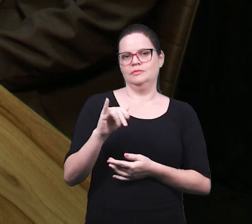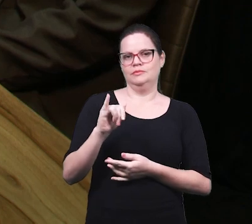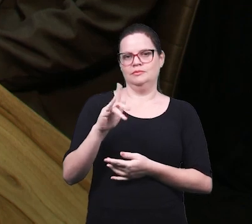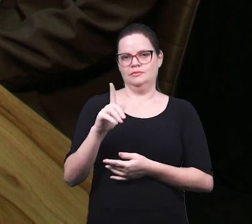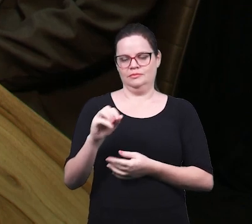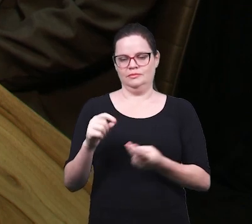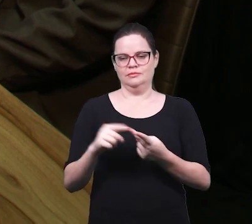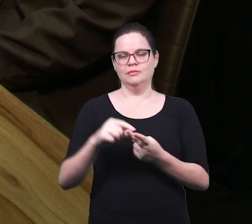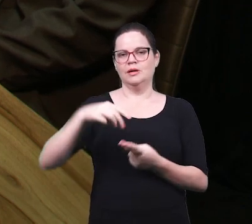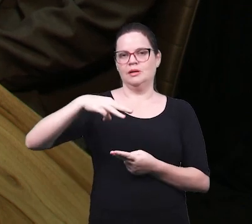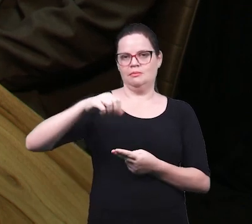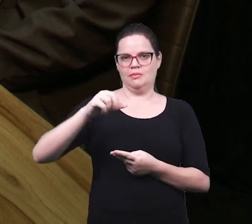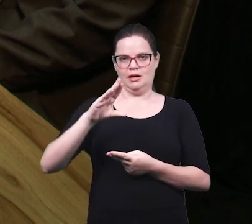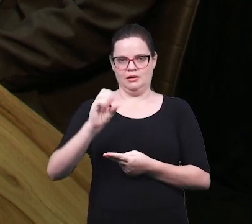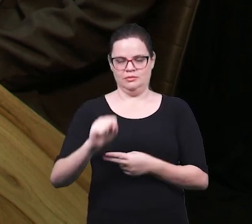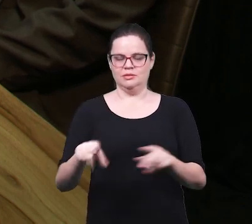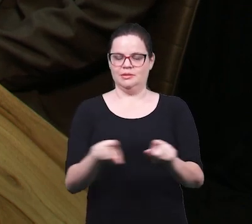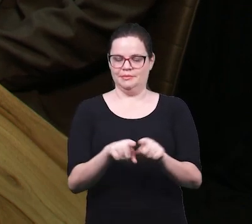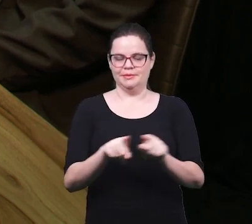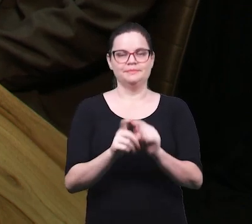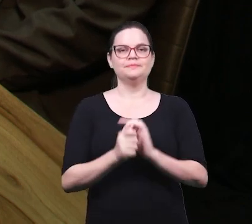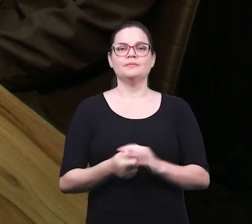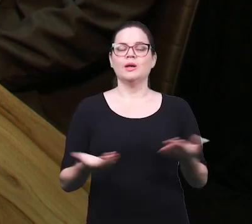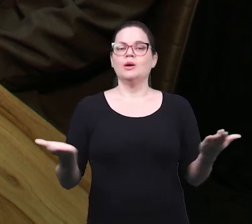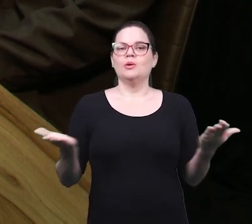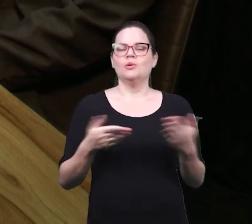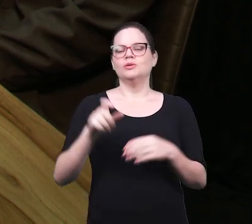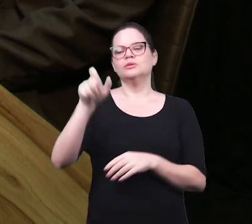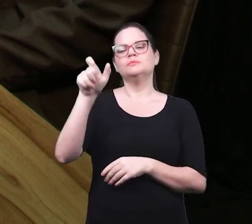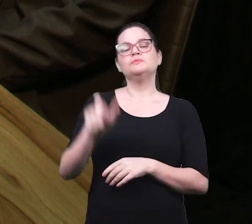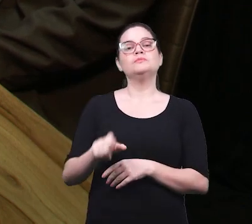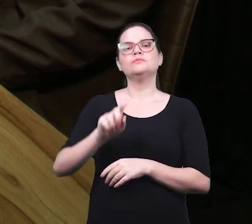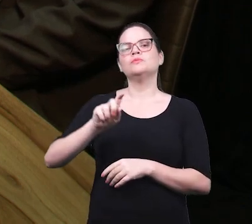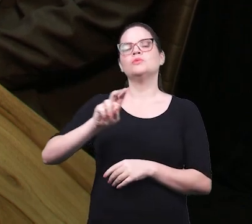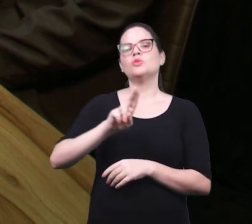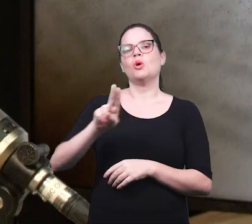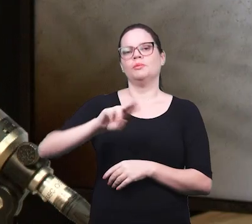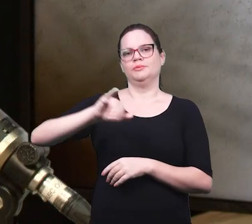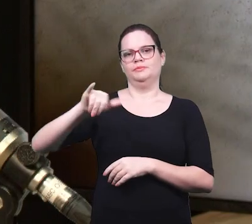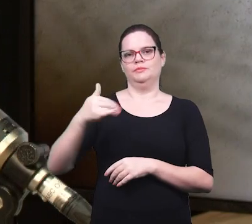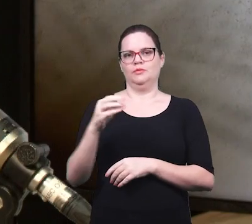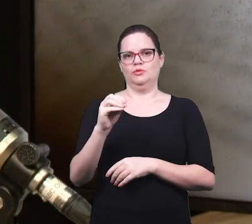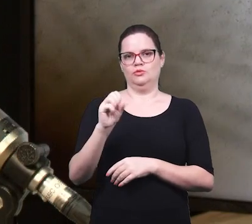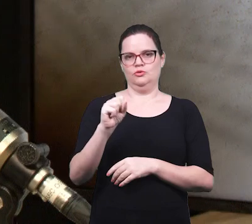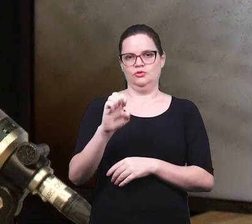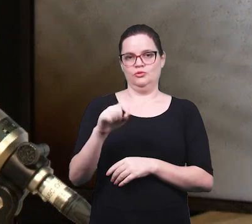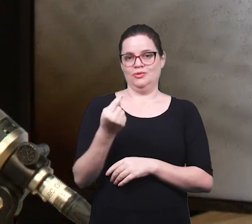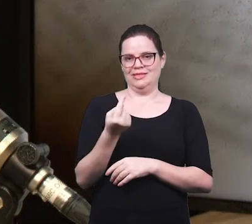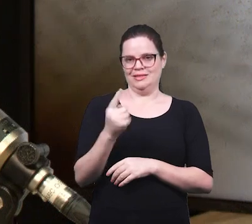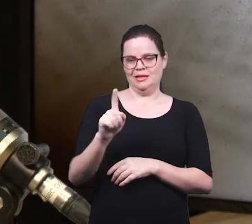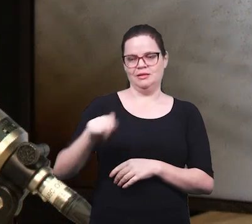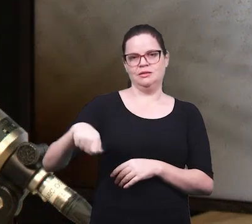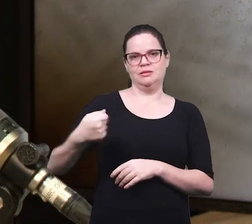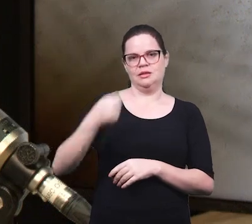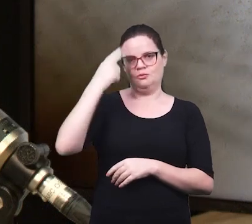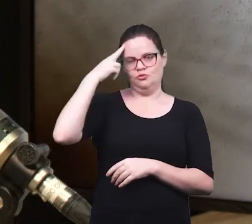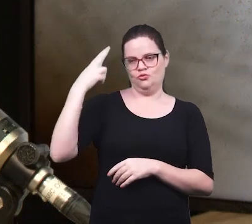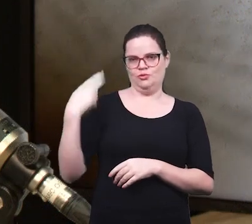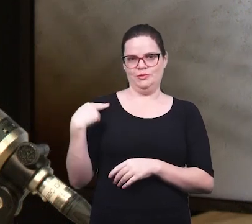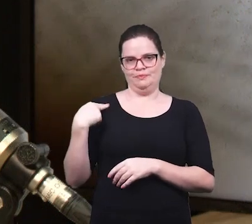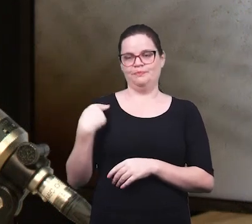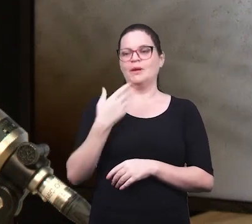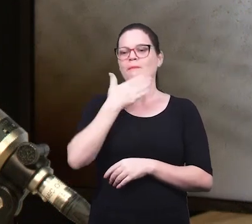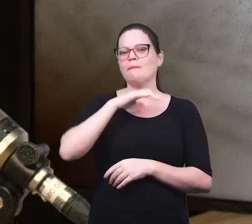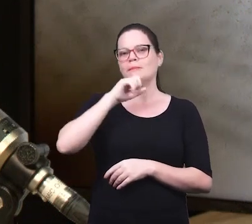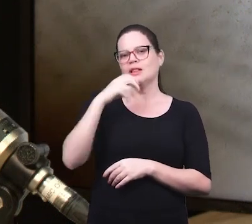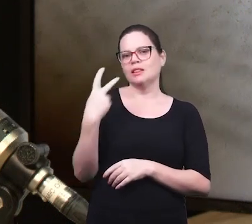hoje com o pastor Tiago, pastor Marco. Nosso personagem de hoje chama-se José, o